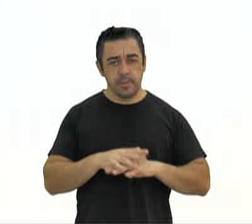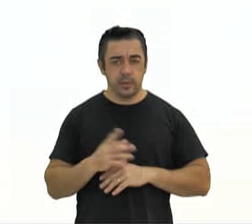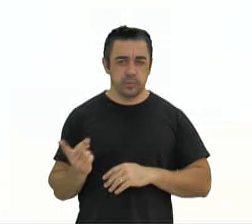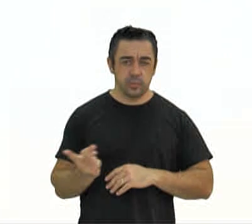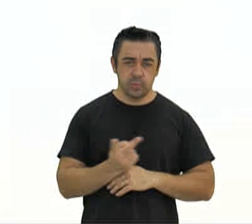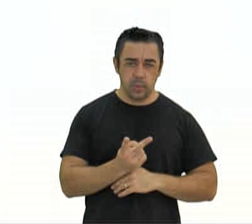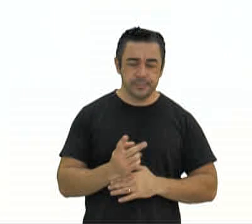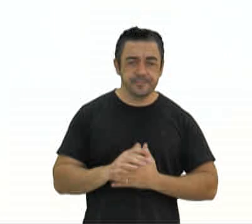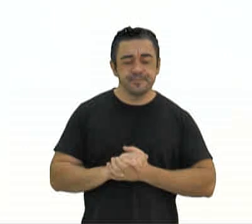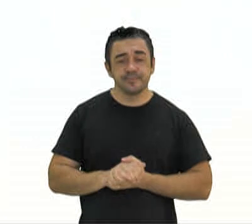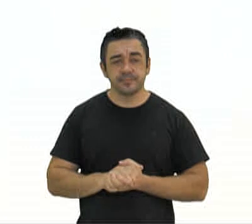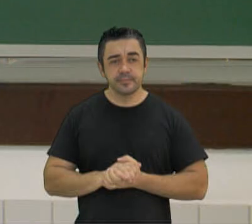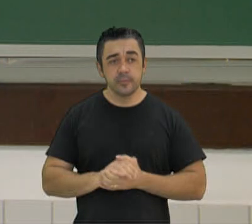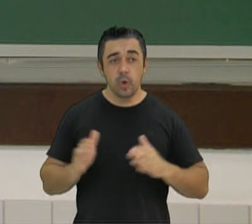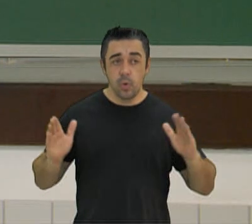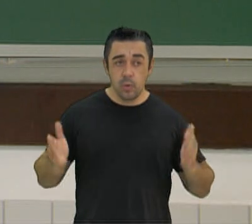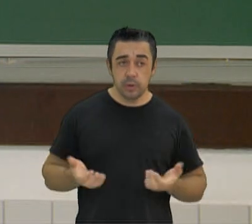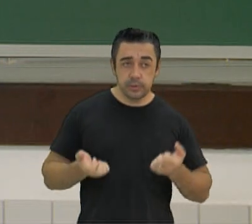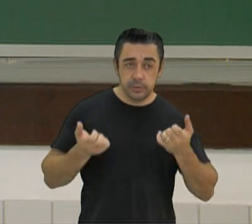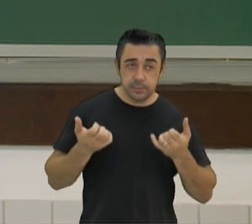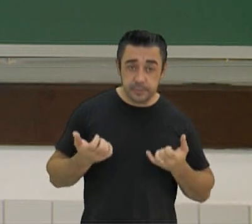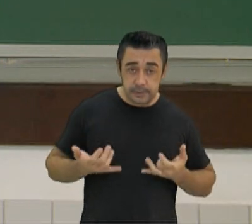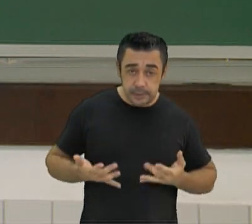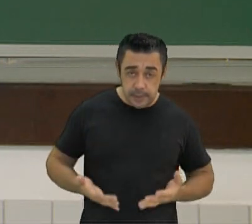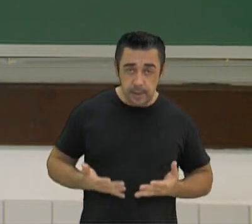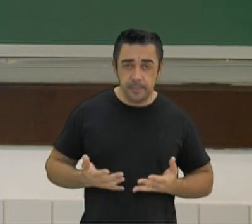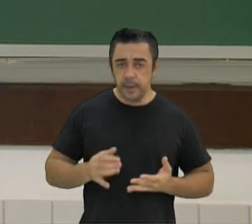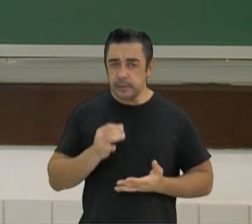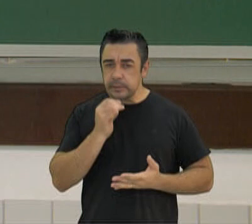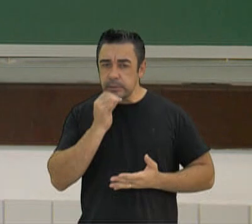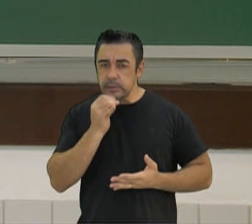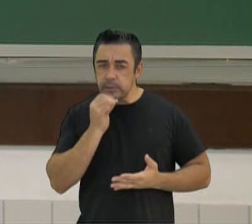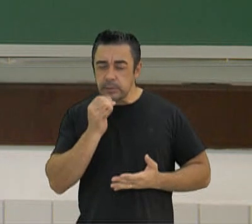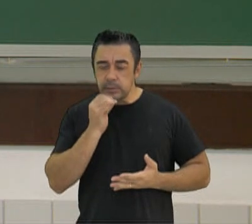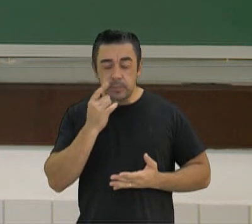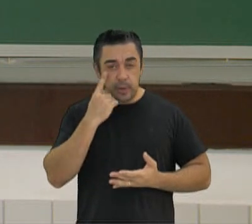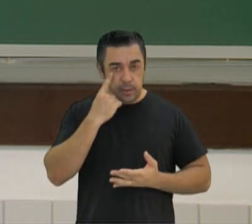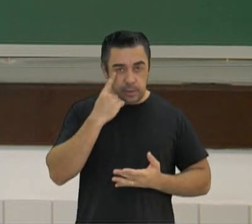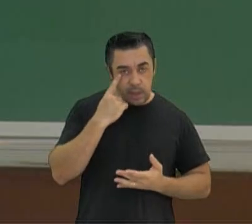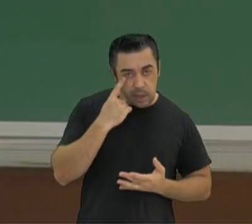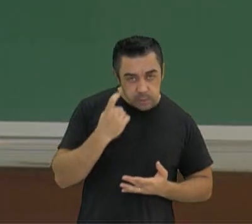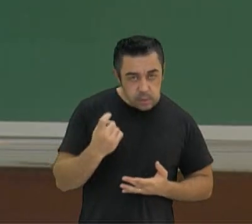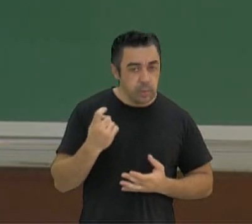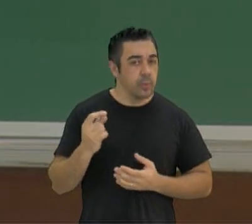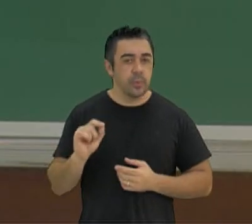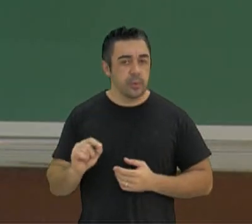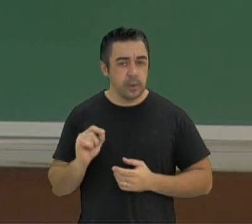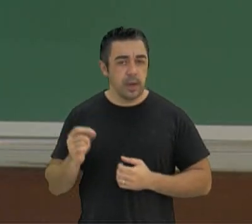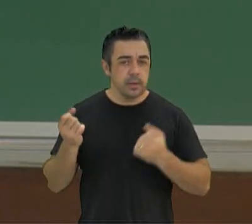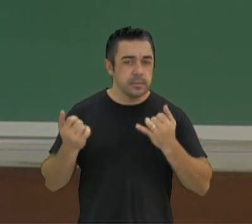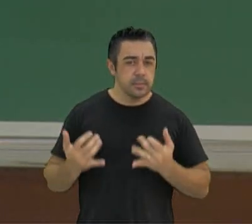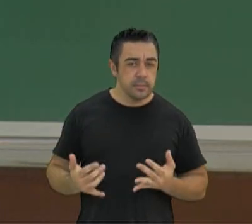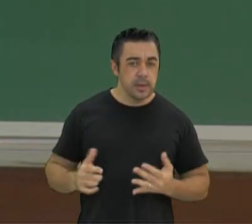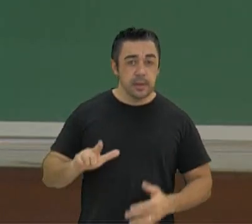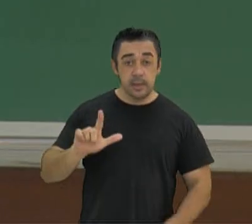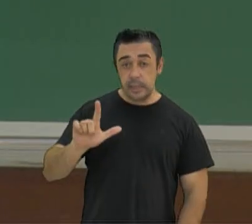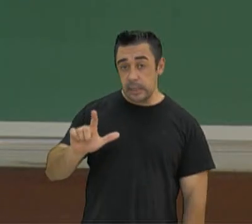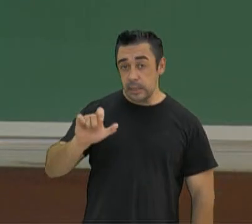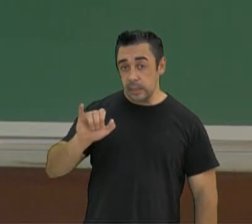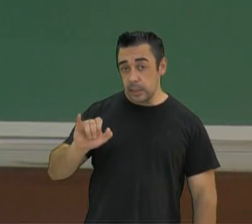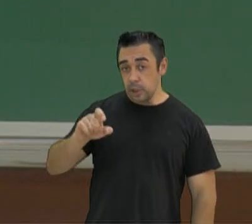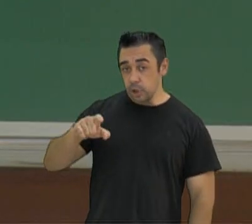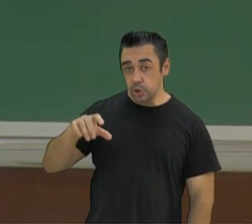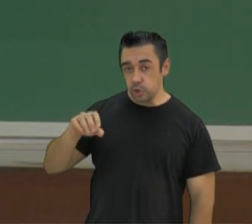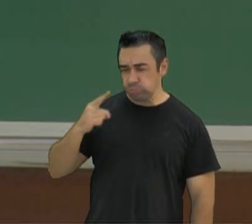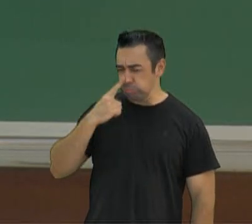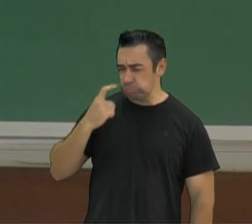grandezas. Hoje eu vou falar sobre um exemplo com vocês bem interessante que fala sobre o lixo, tá? Uma coisa bem